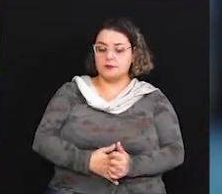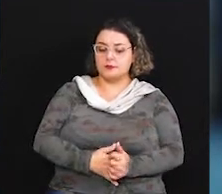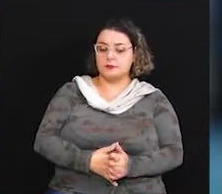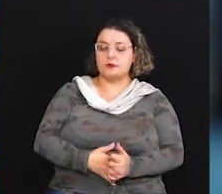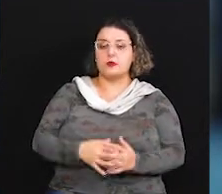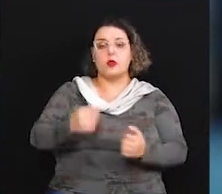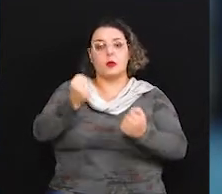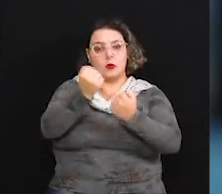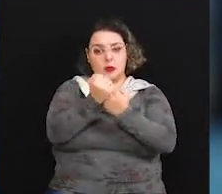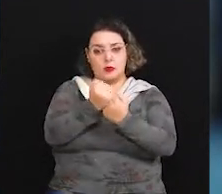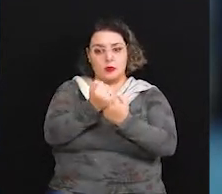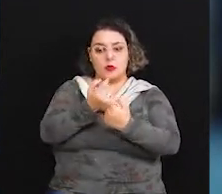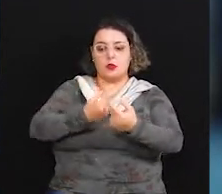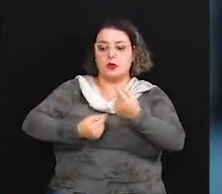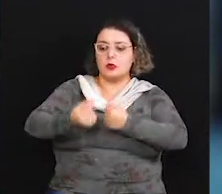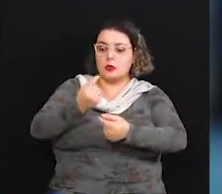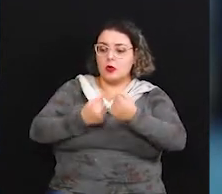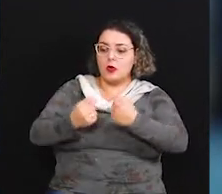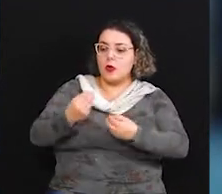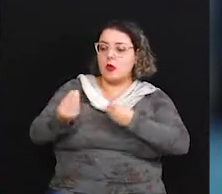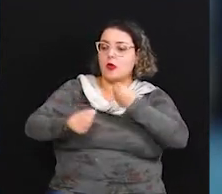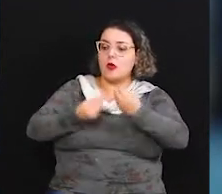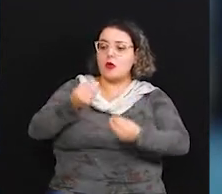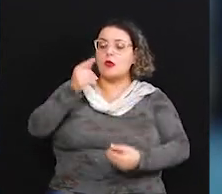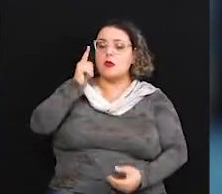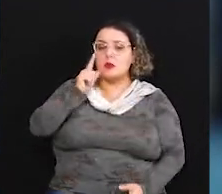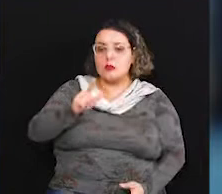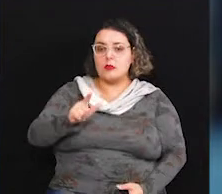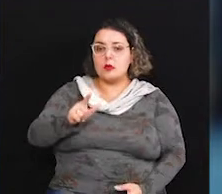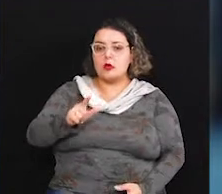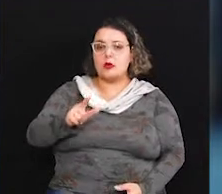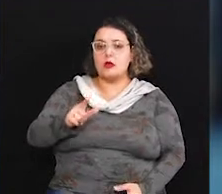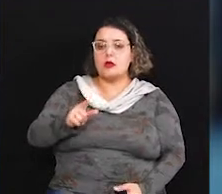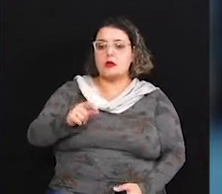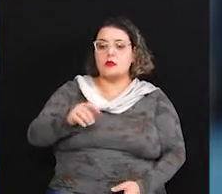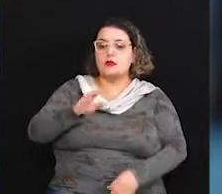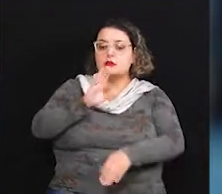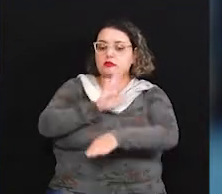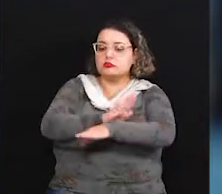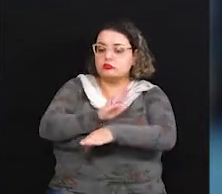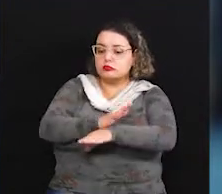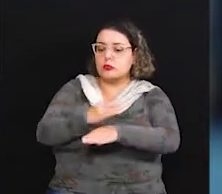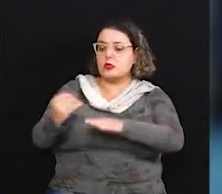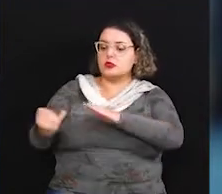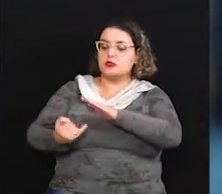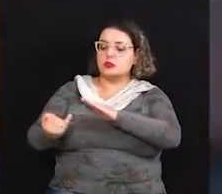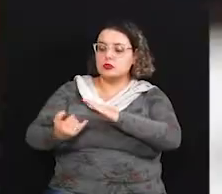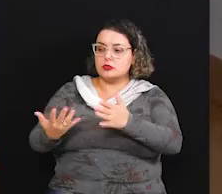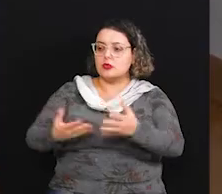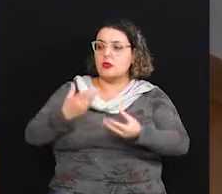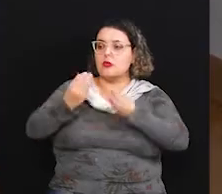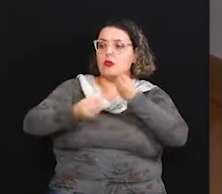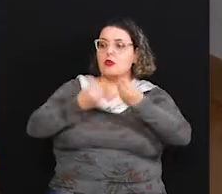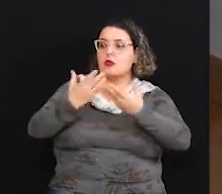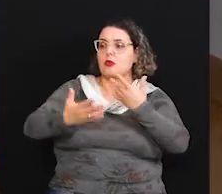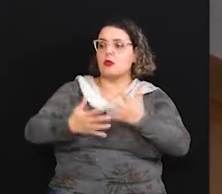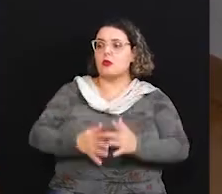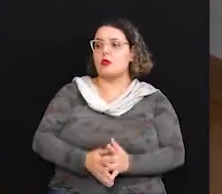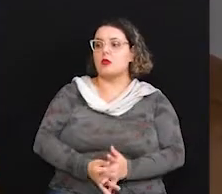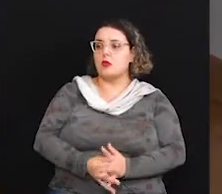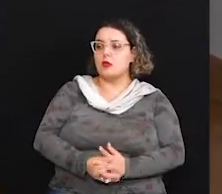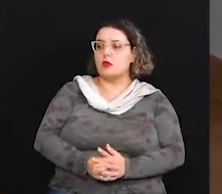o apoio, o suporte financeiro, como é que vocês conseguem manter essa instituição de pé? Como é